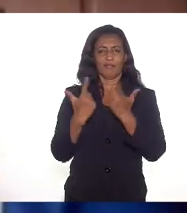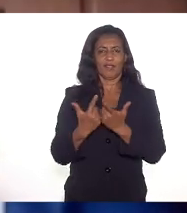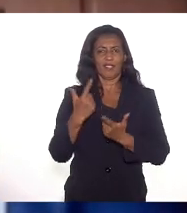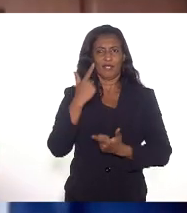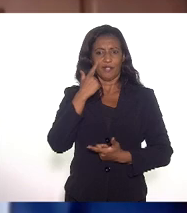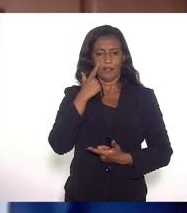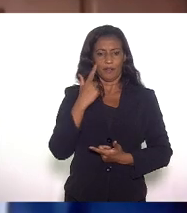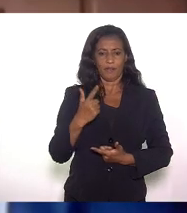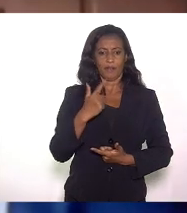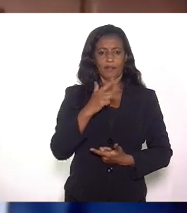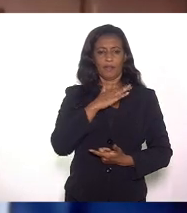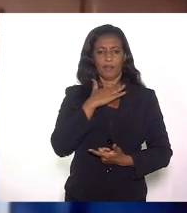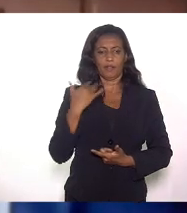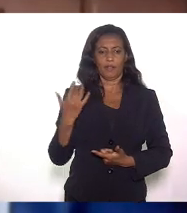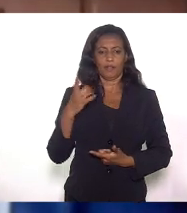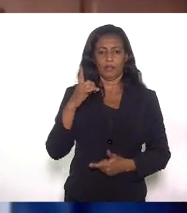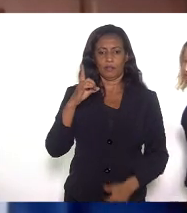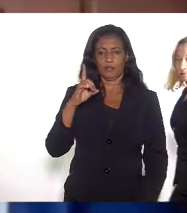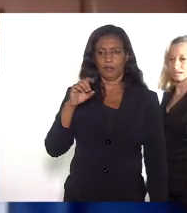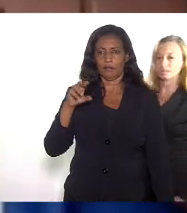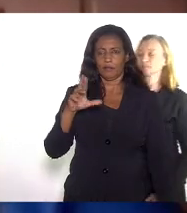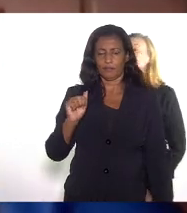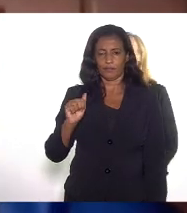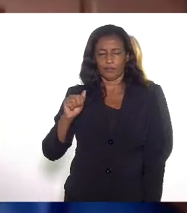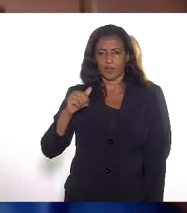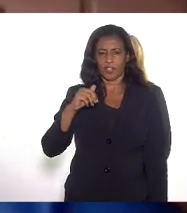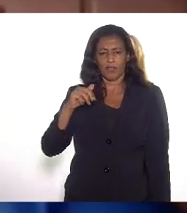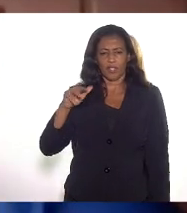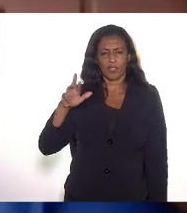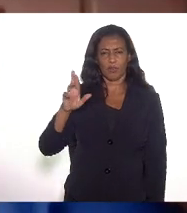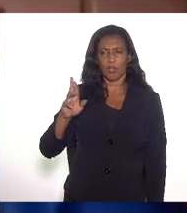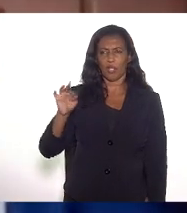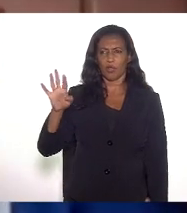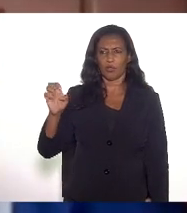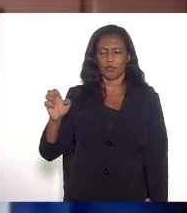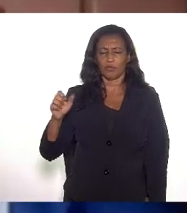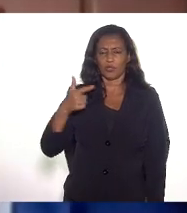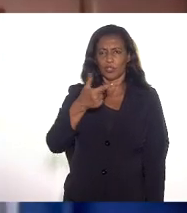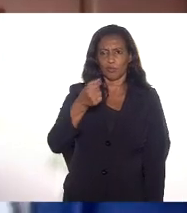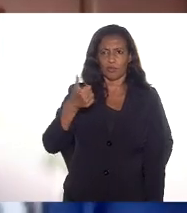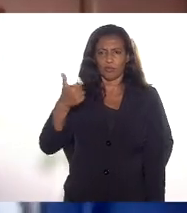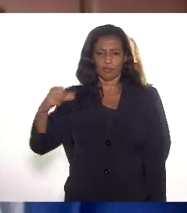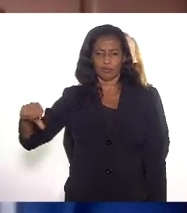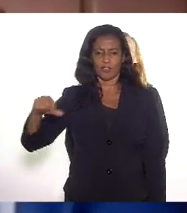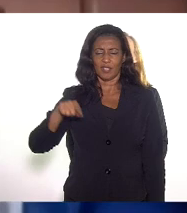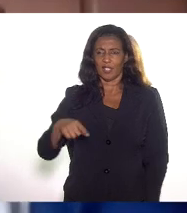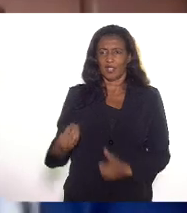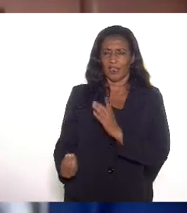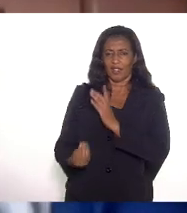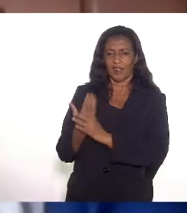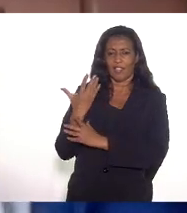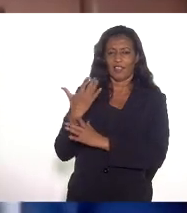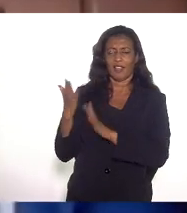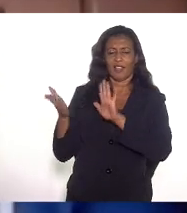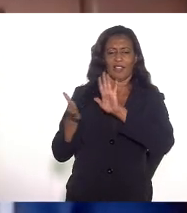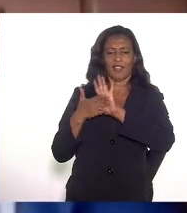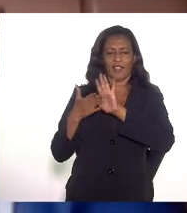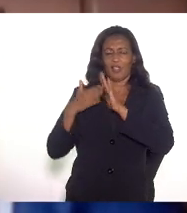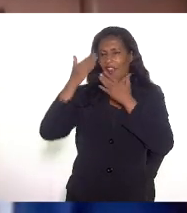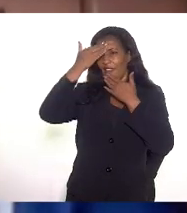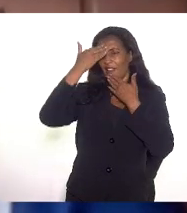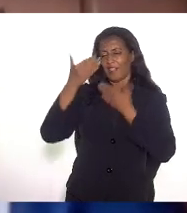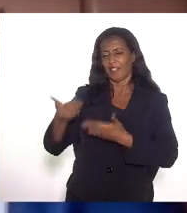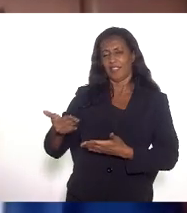do falecimento, né, de Dona Ruth de Souza, em 2019, nós criamos, e essa casa aprovou,